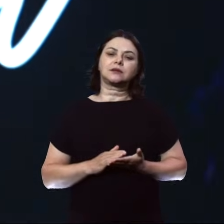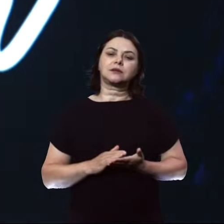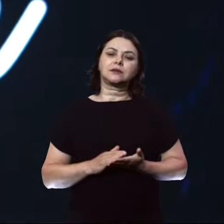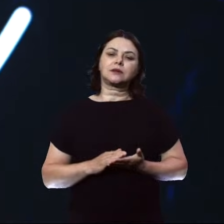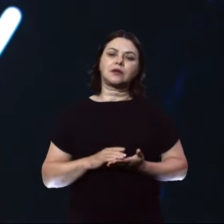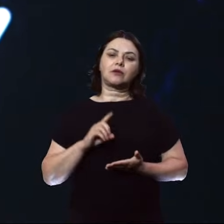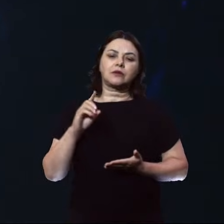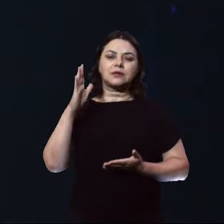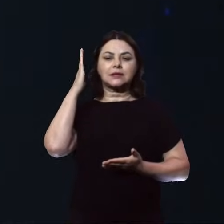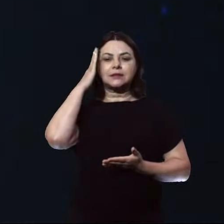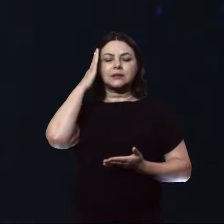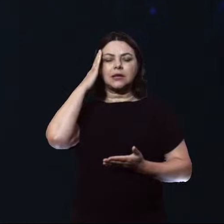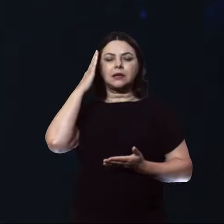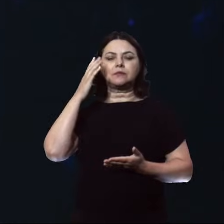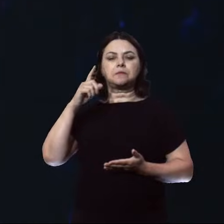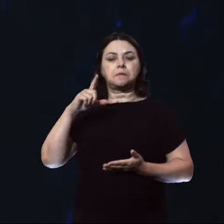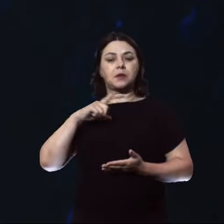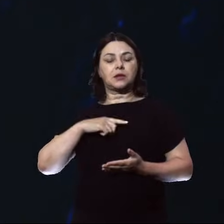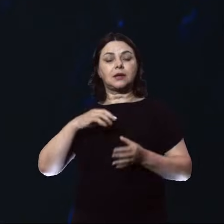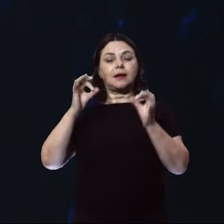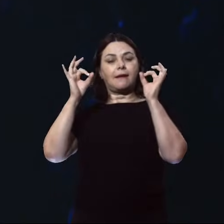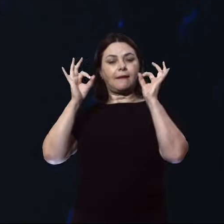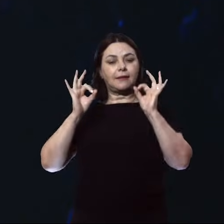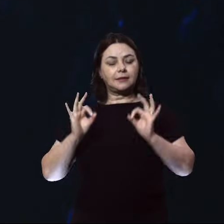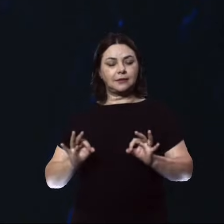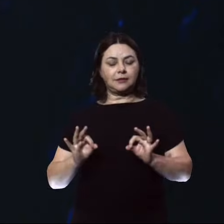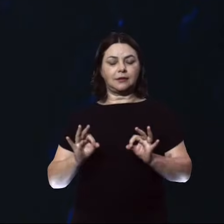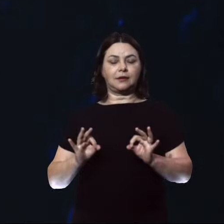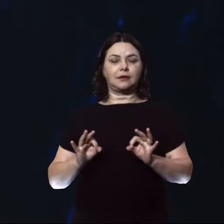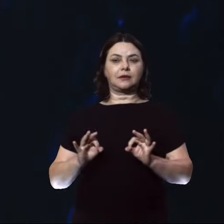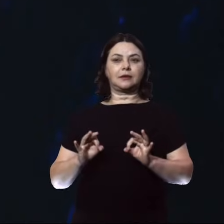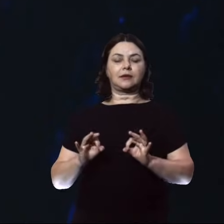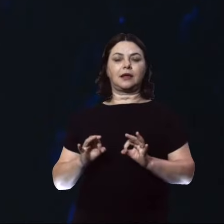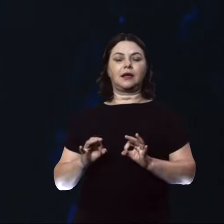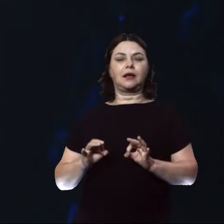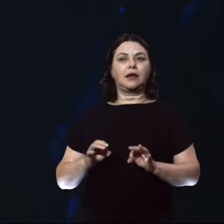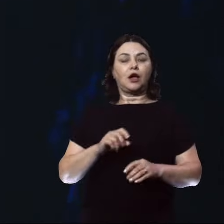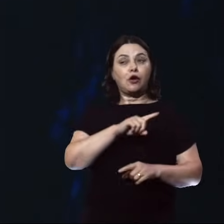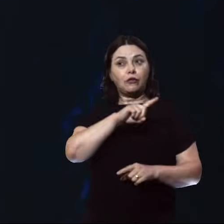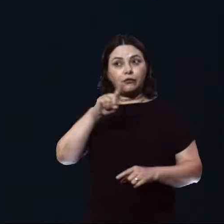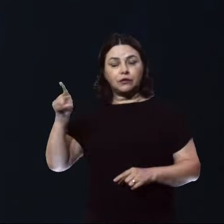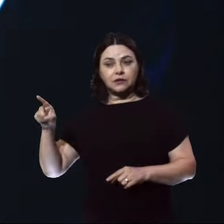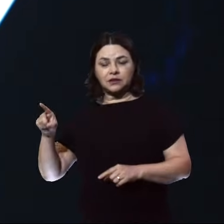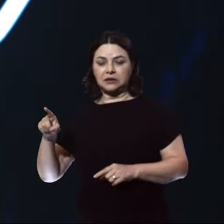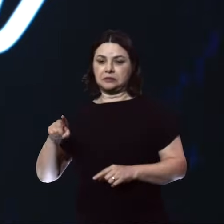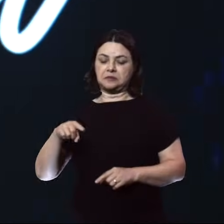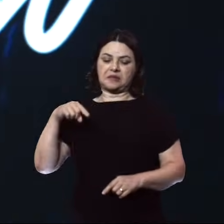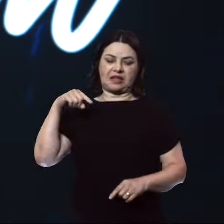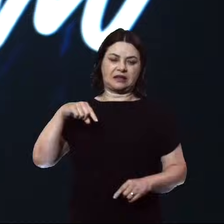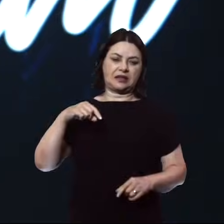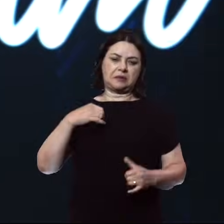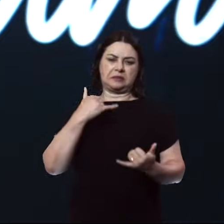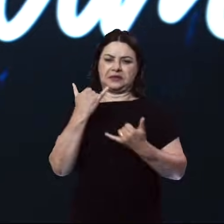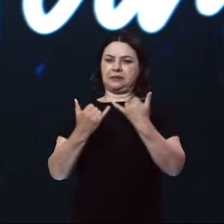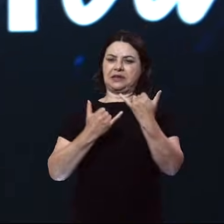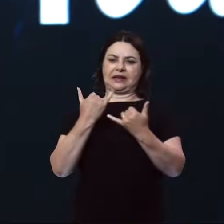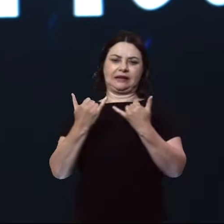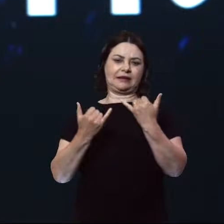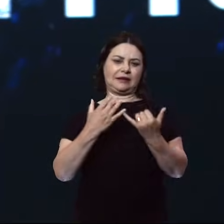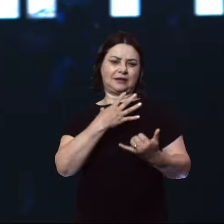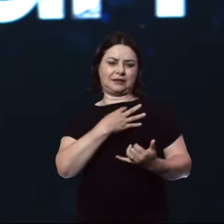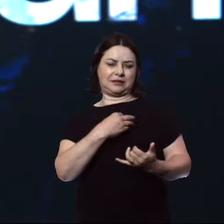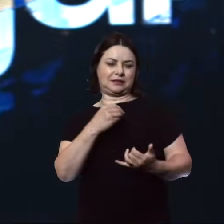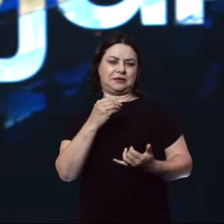você pode ter a certeza de que você não está nesse mundo apenas para brincar de ser filho de Deus, ou apenas para viver uma